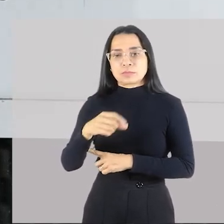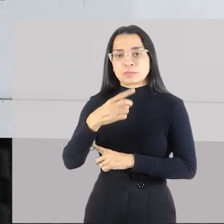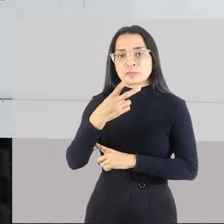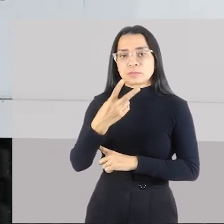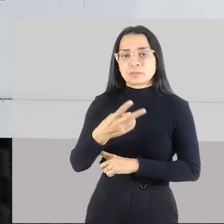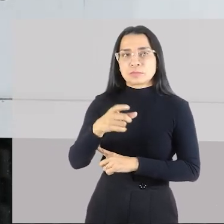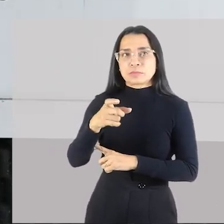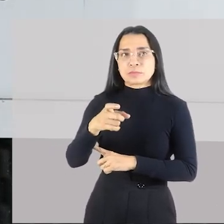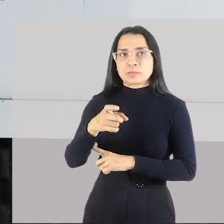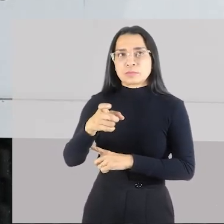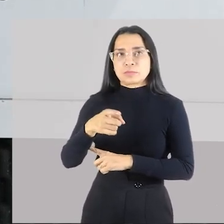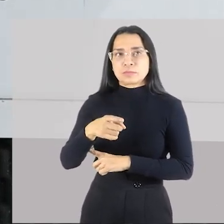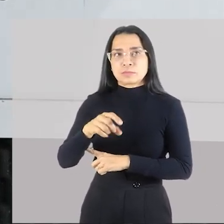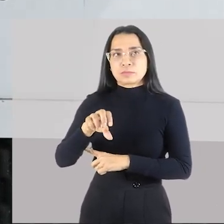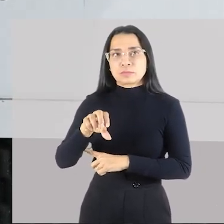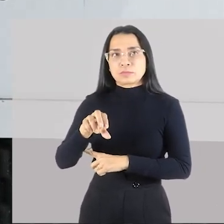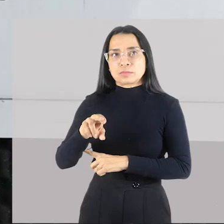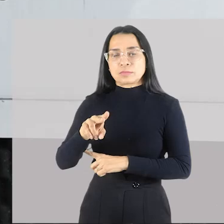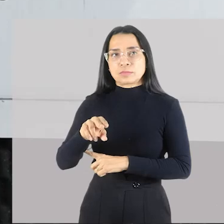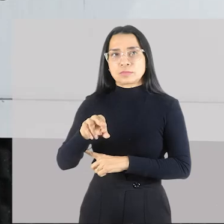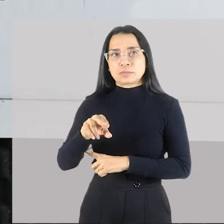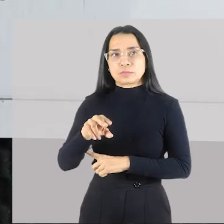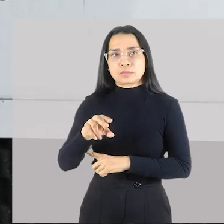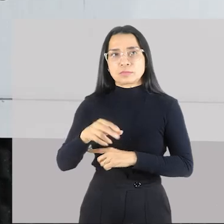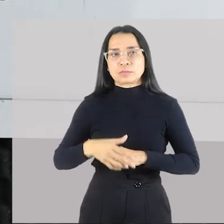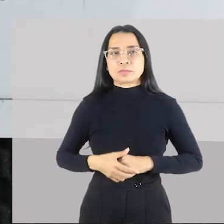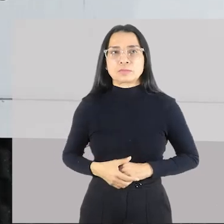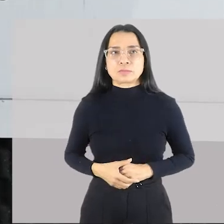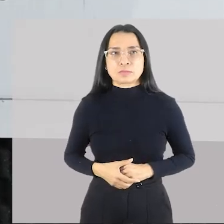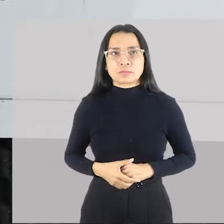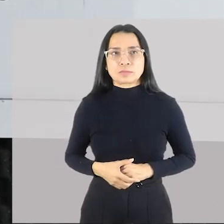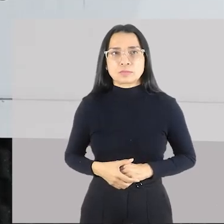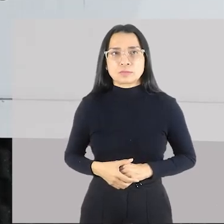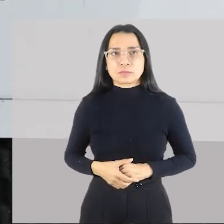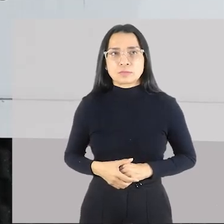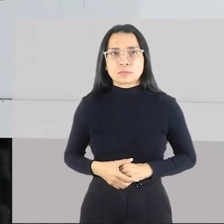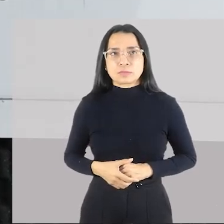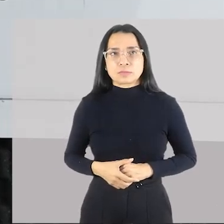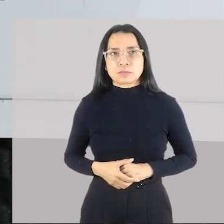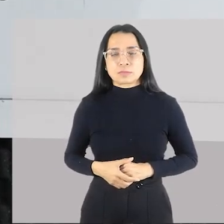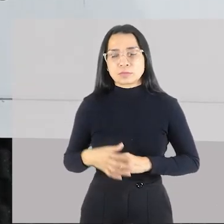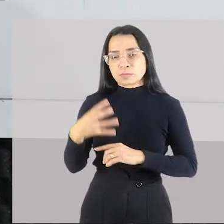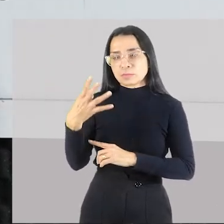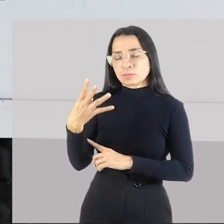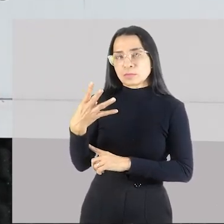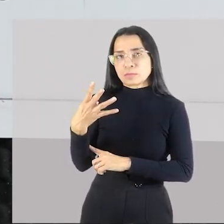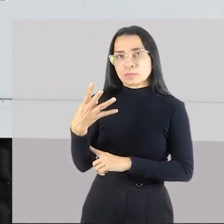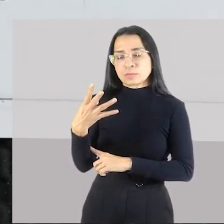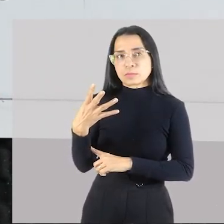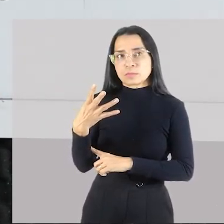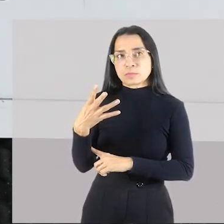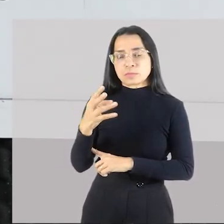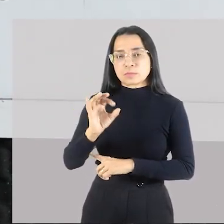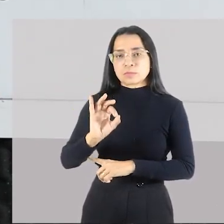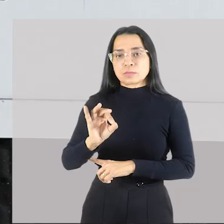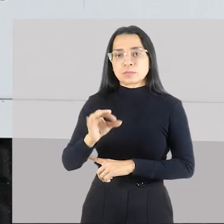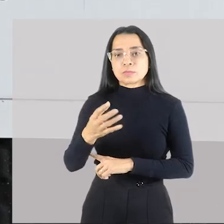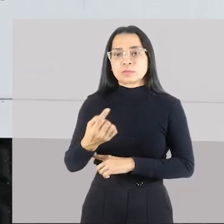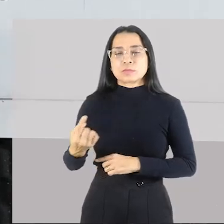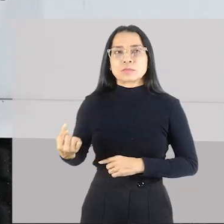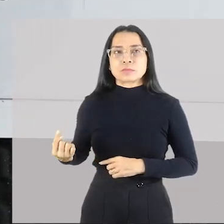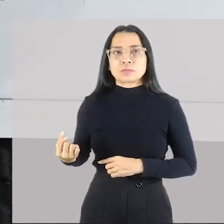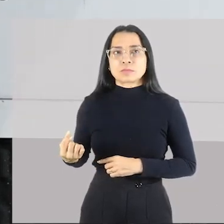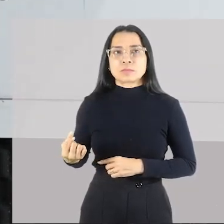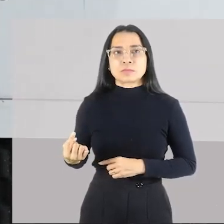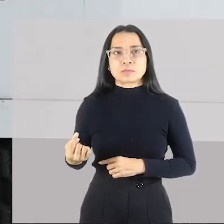2x vai ser igual. Esse 5 passa negativo, subtrai com 9, que dá 4. Né? E